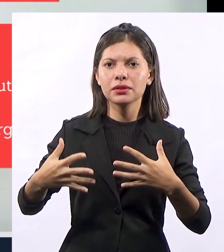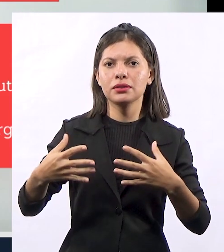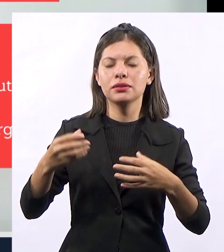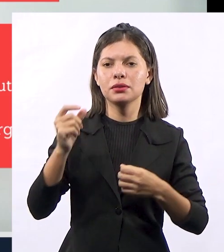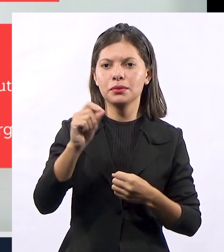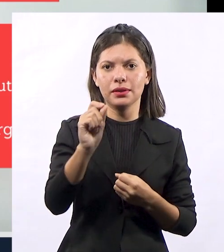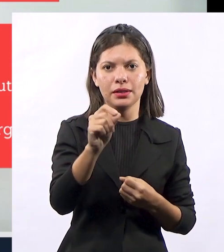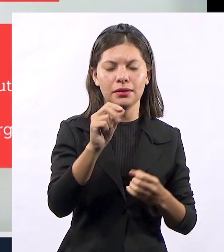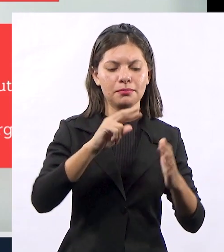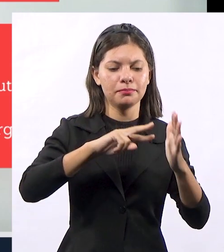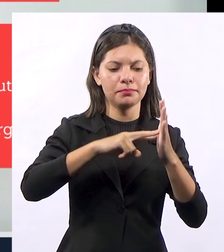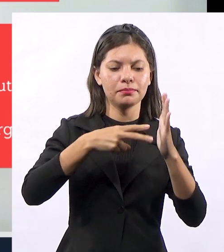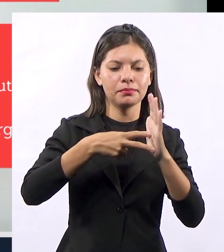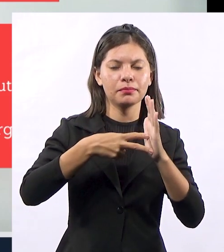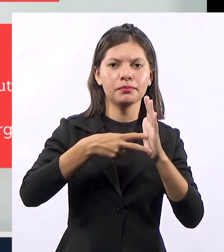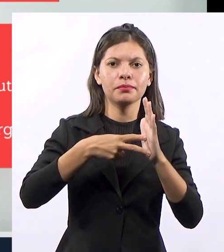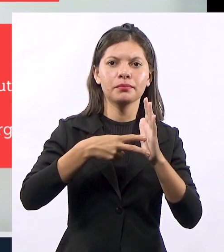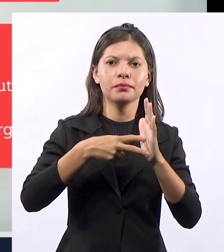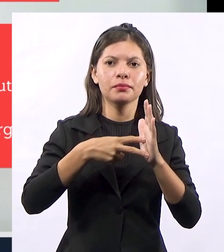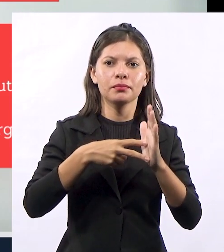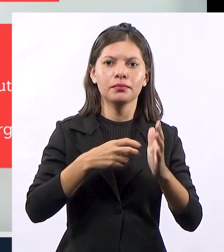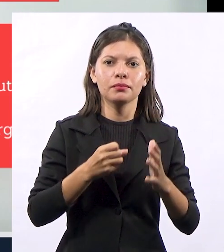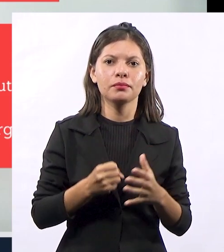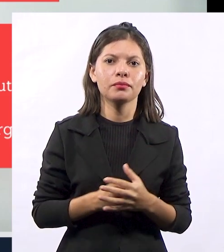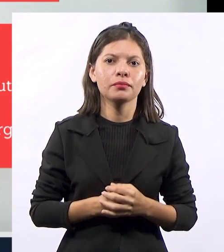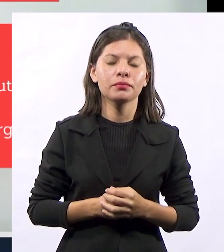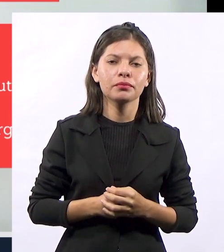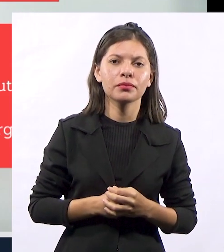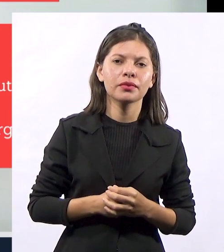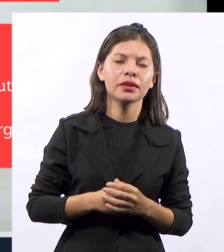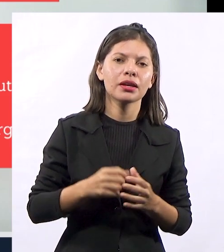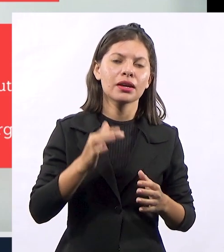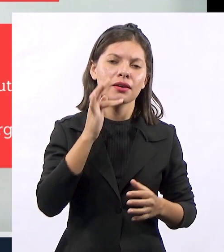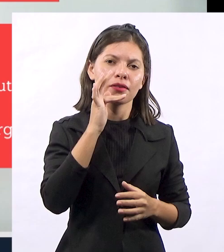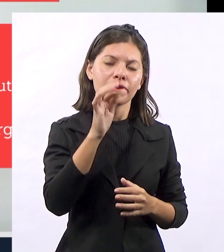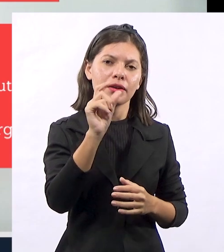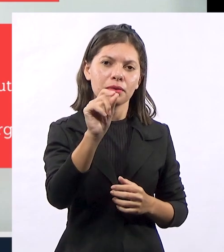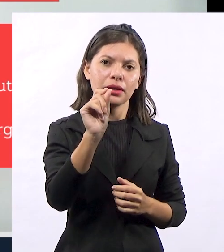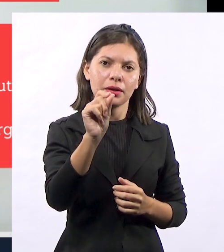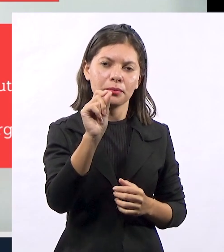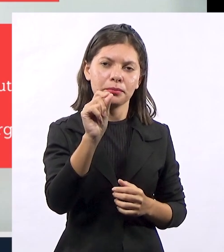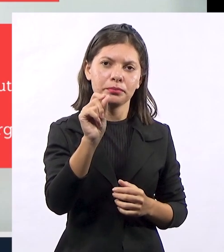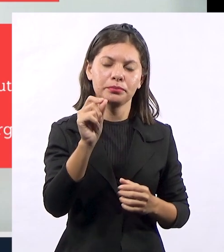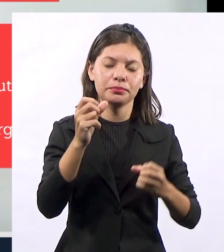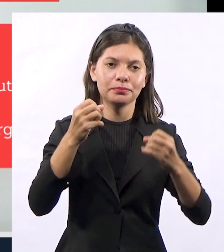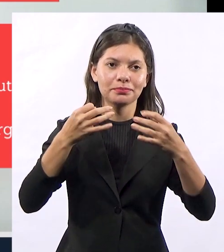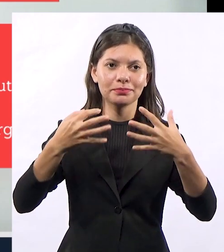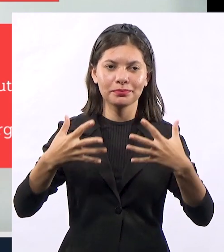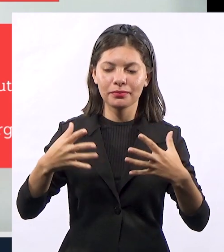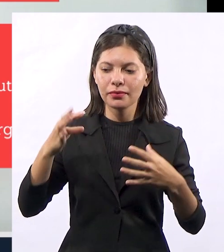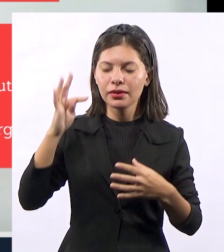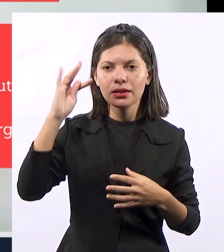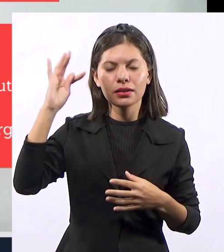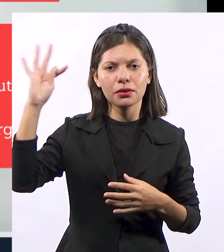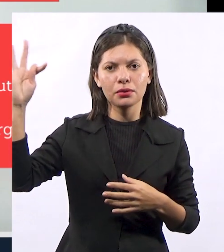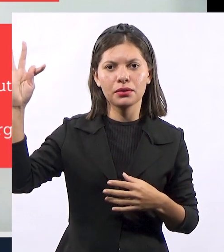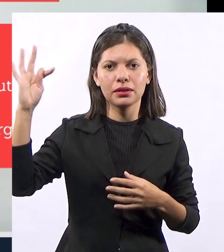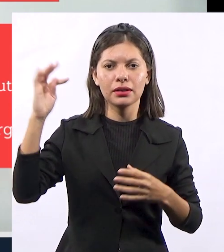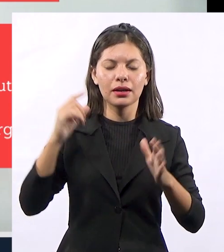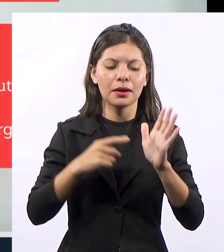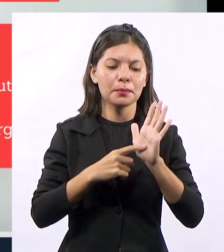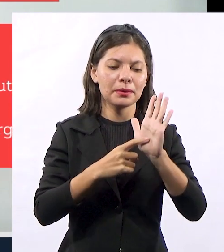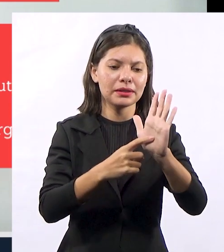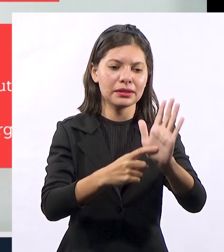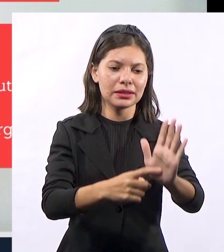o quê? Para o Prodanov, ele vai dizer o quê? Ele vai dizer que a fundamentação teórica é a